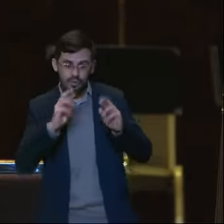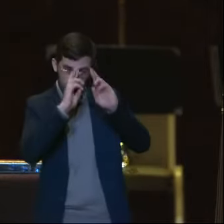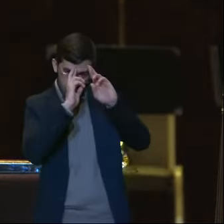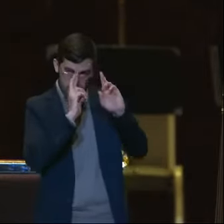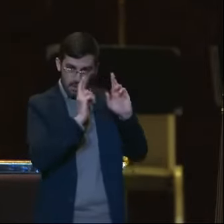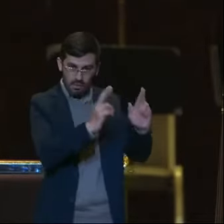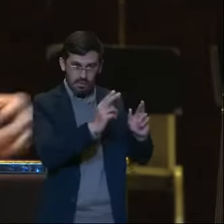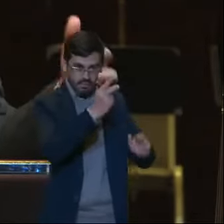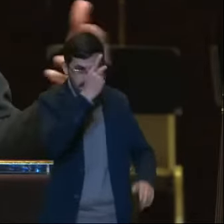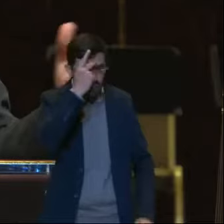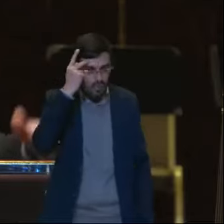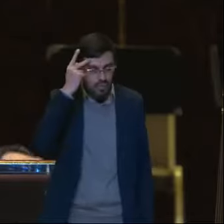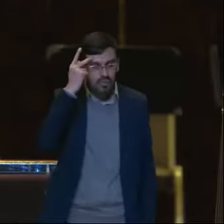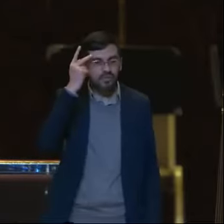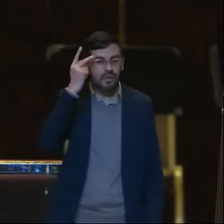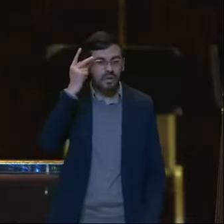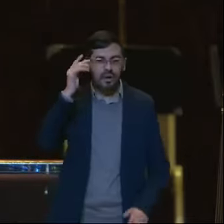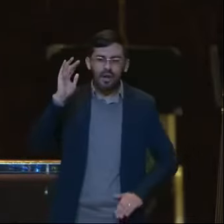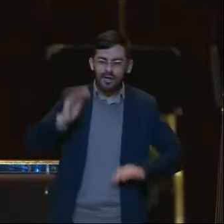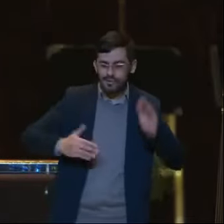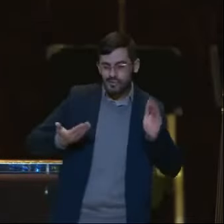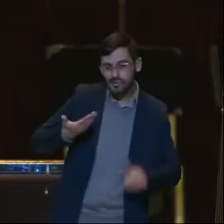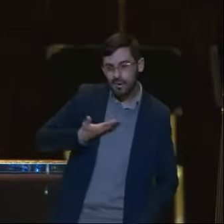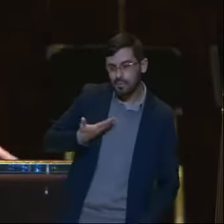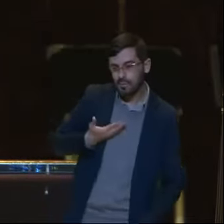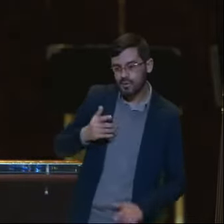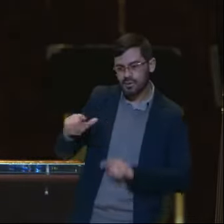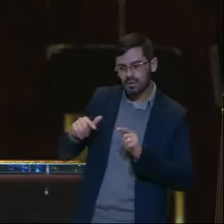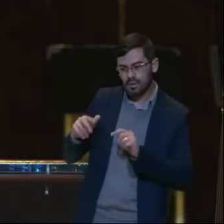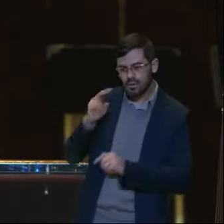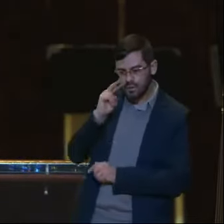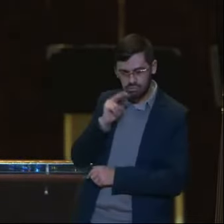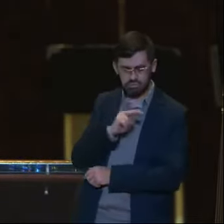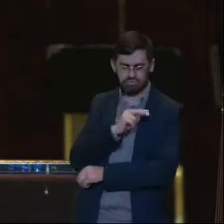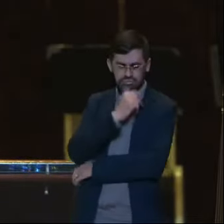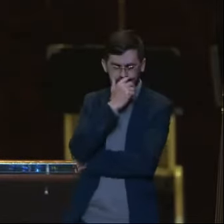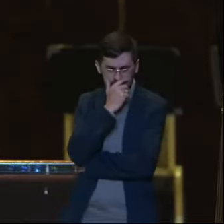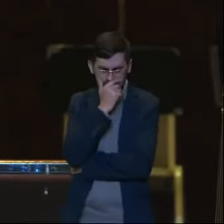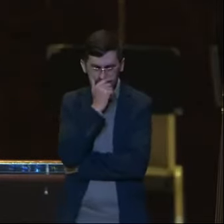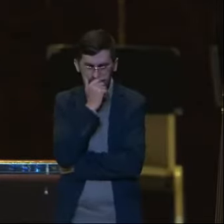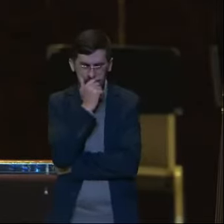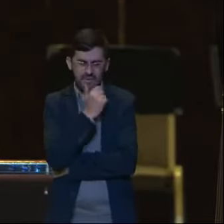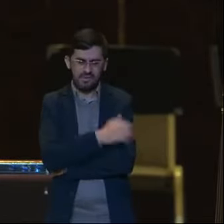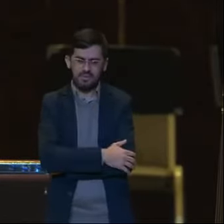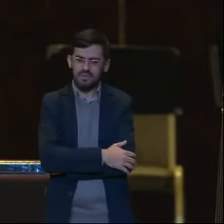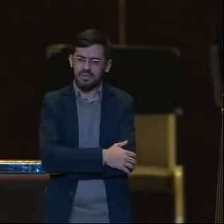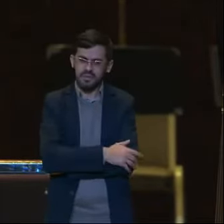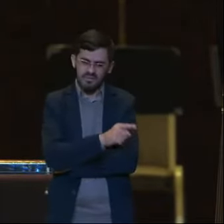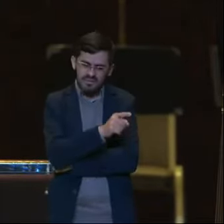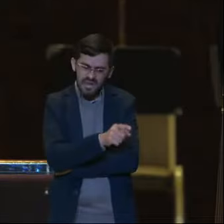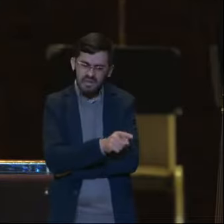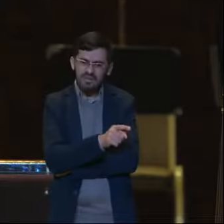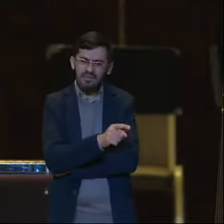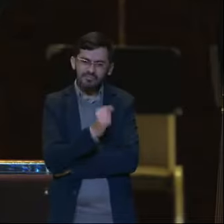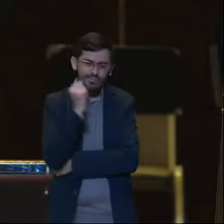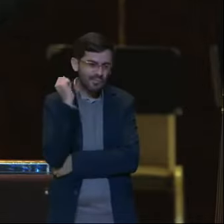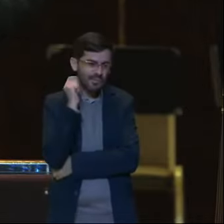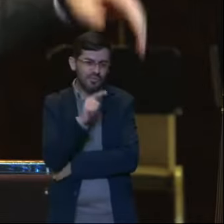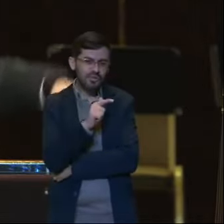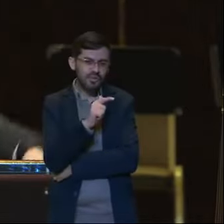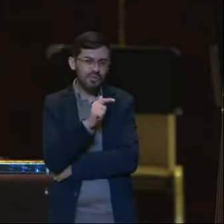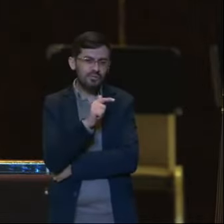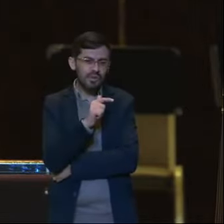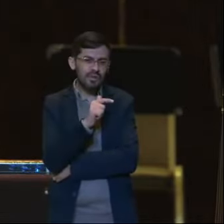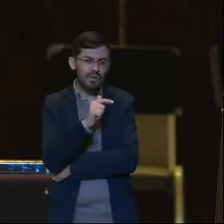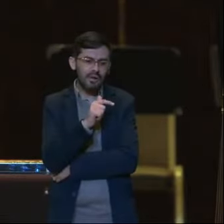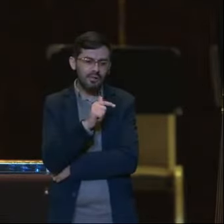nesses ambientes, às vezes o seu colega de trabalho pode olhar para a sua vida e falar: olha, esse cara ele conseguiu chegar no